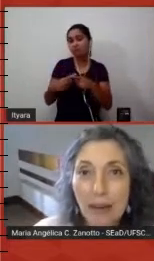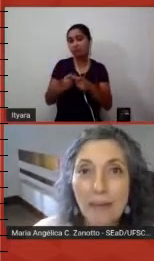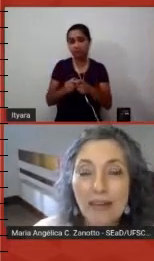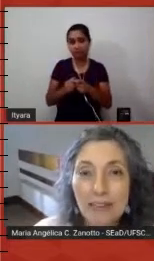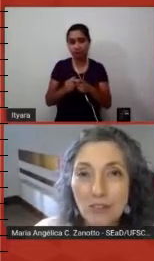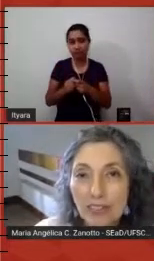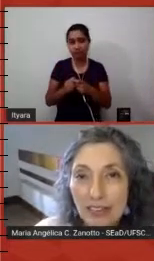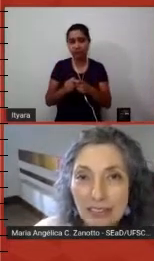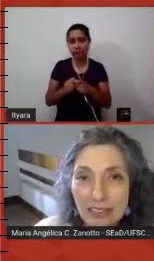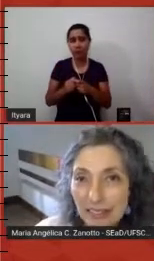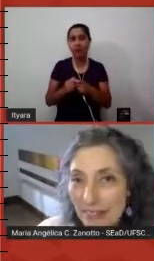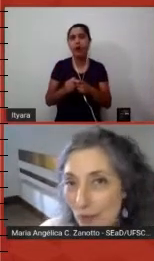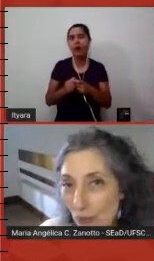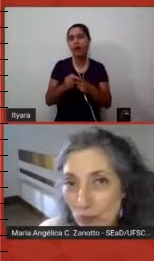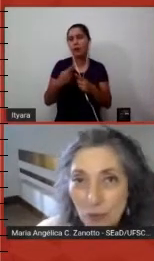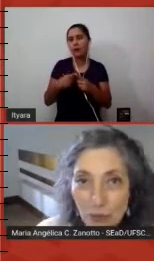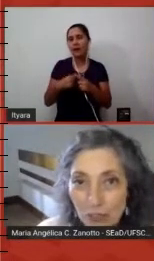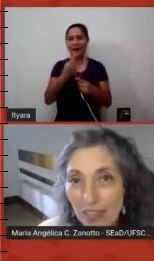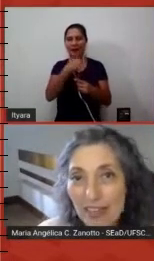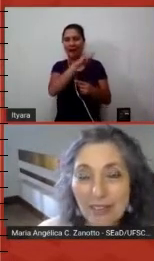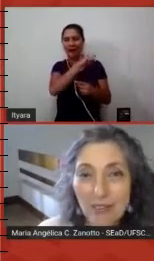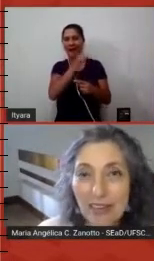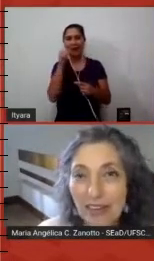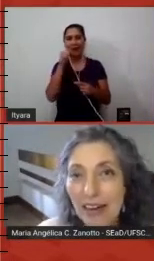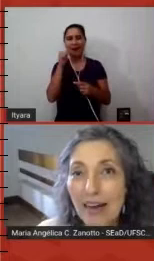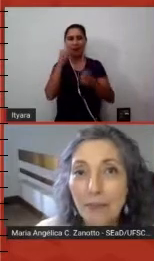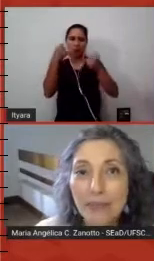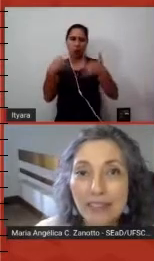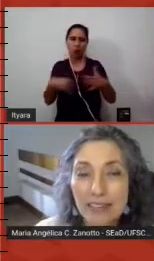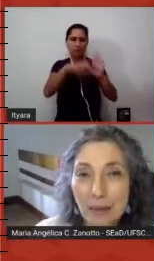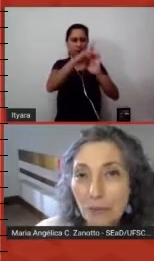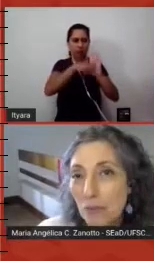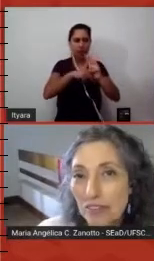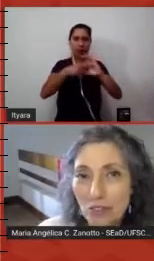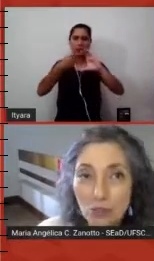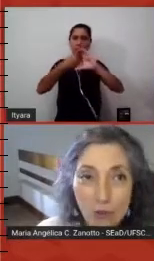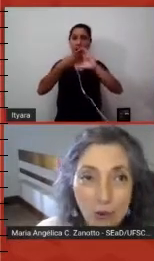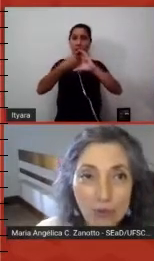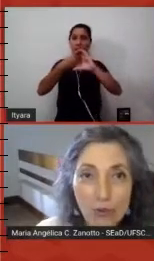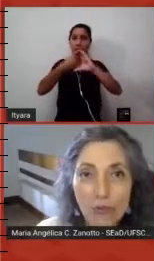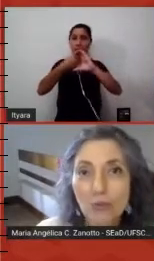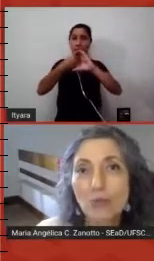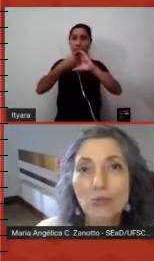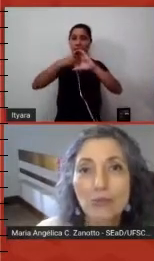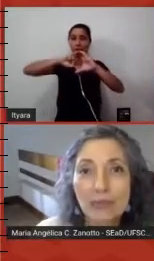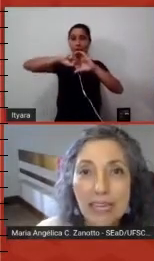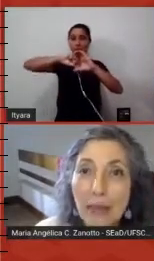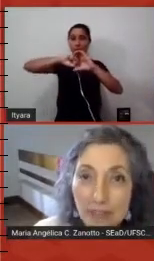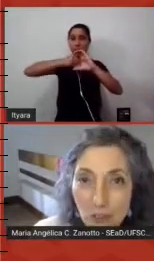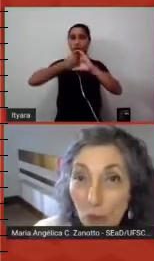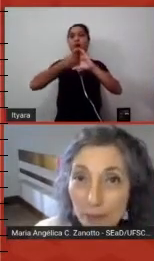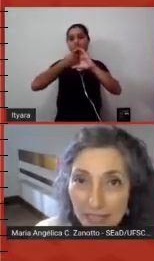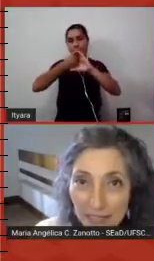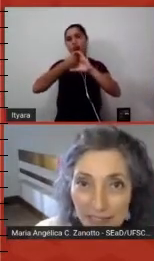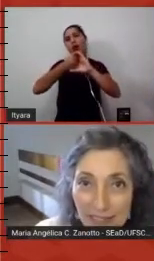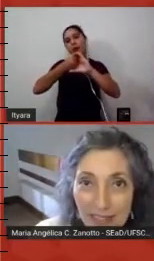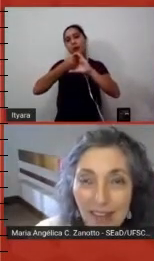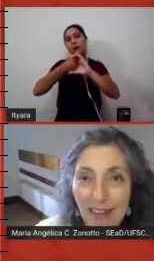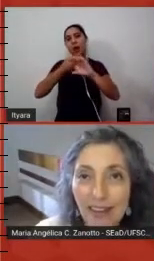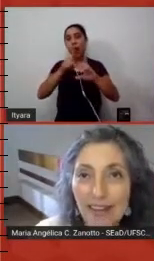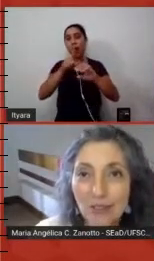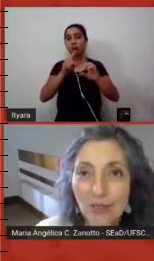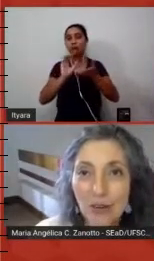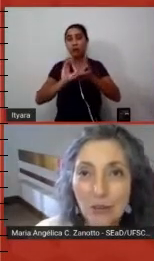Nesses acompanhamentos, né, que a Alessandra citou, do projeto da CAPES, a CAPES privilegiou um tema de